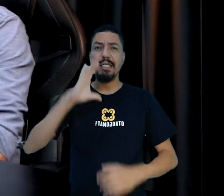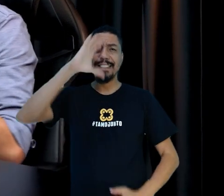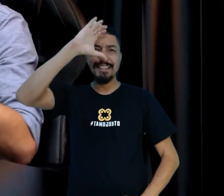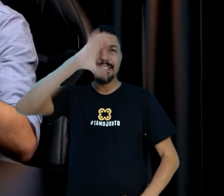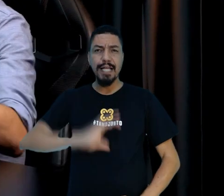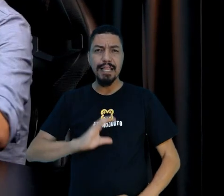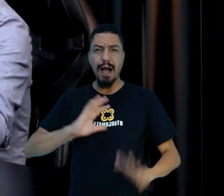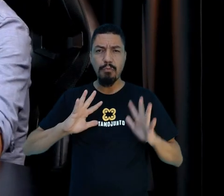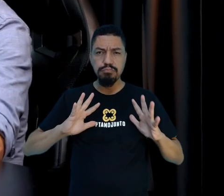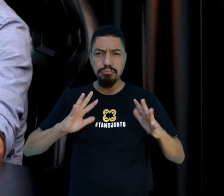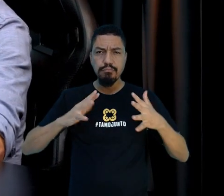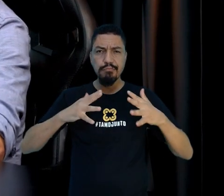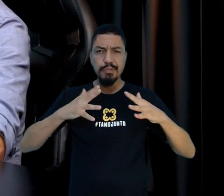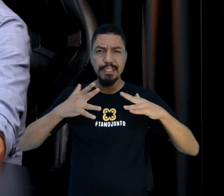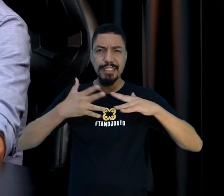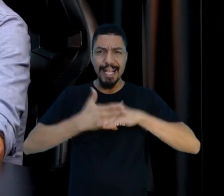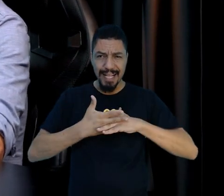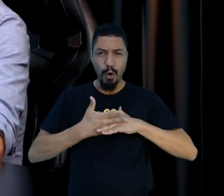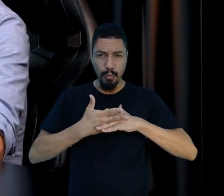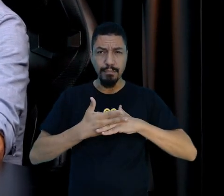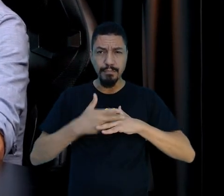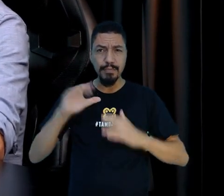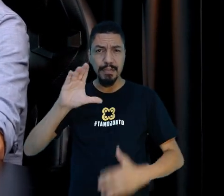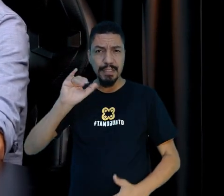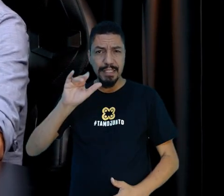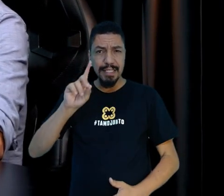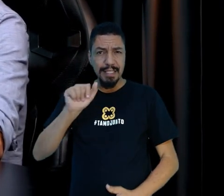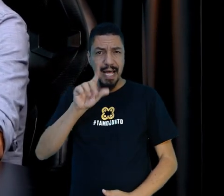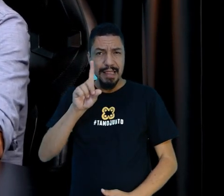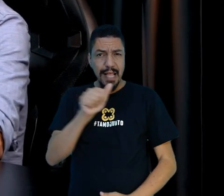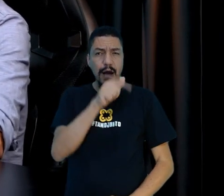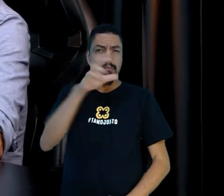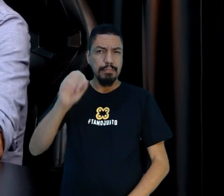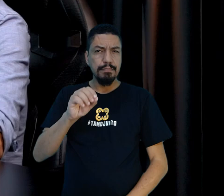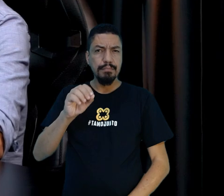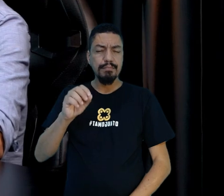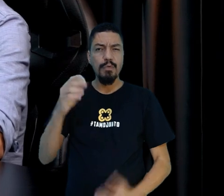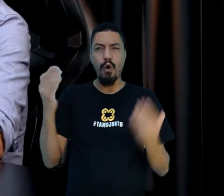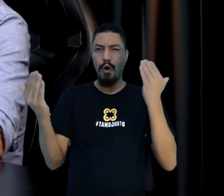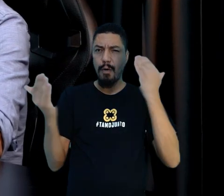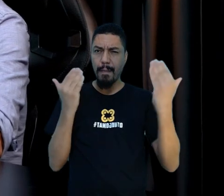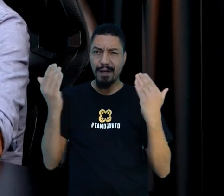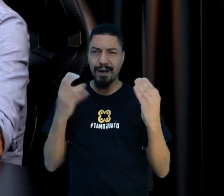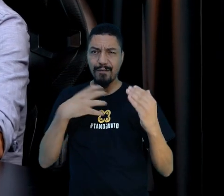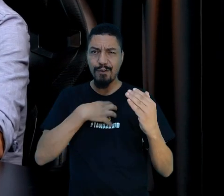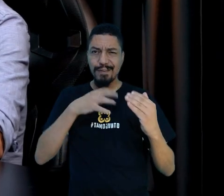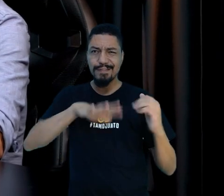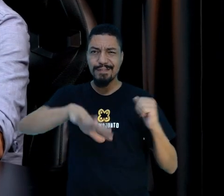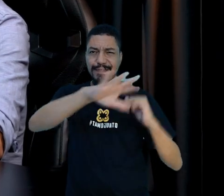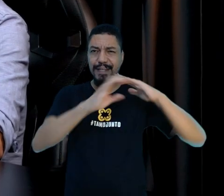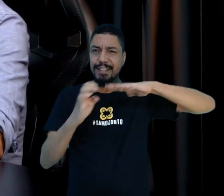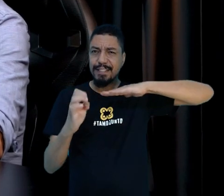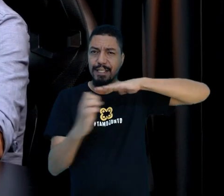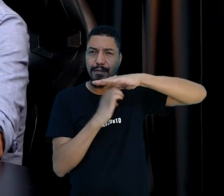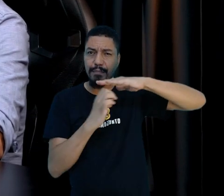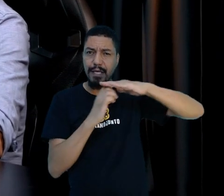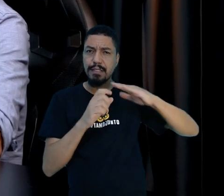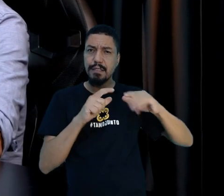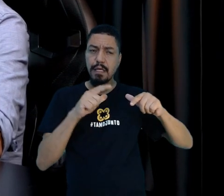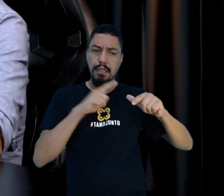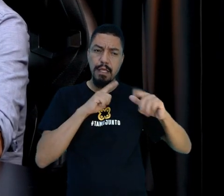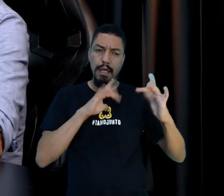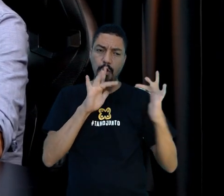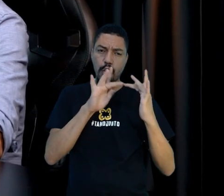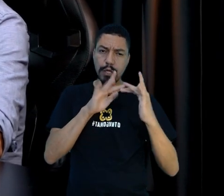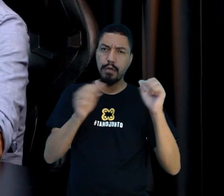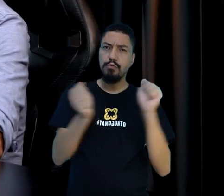né? Porque dá para fazer um paralelo até, né, entre como as empresas, em geral, lidam